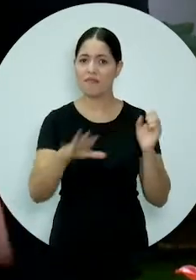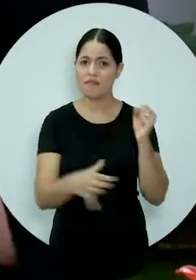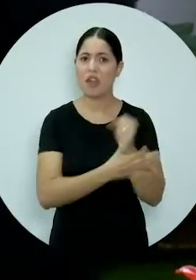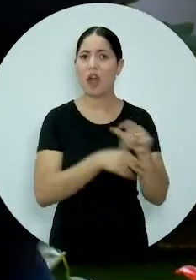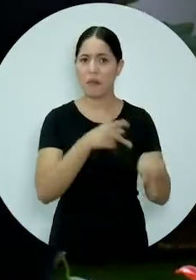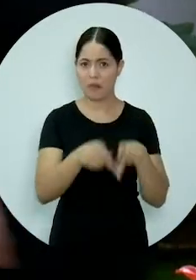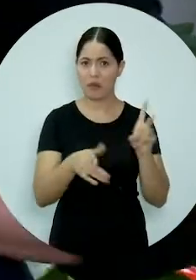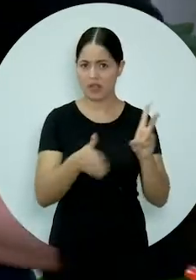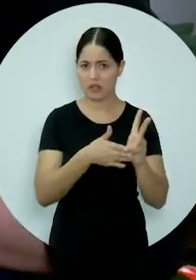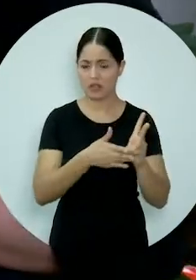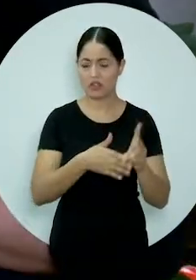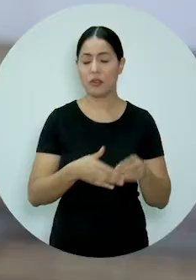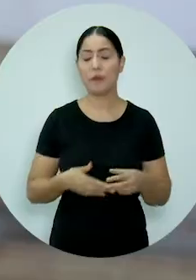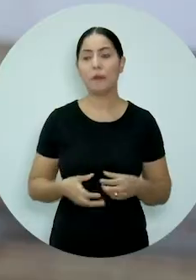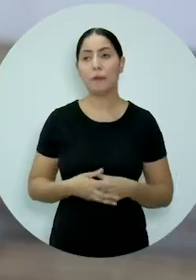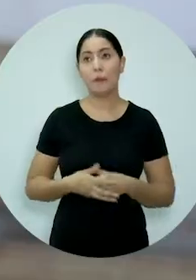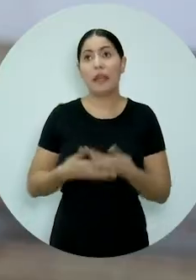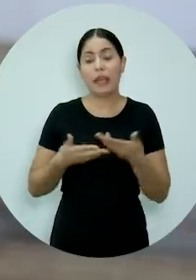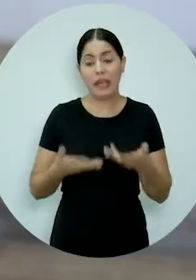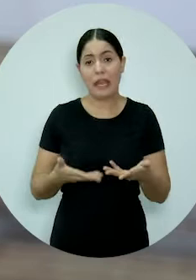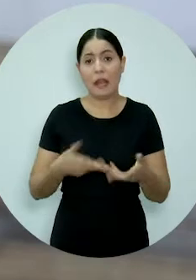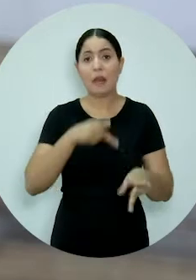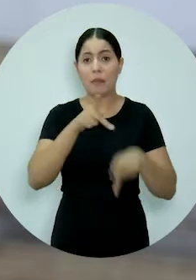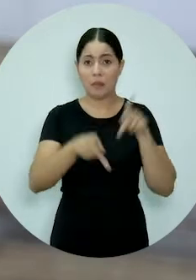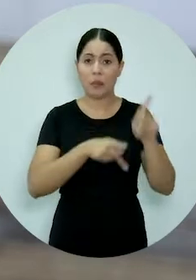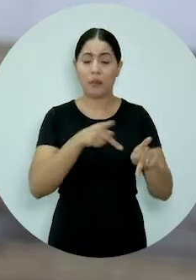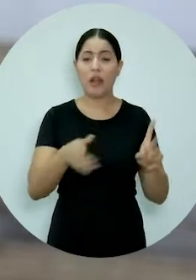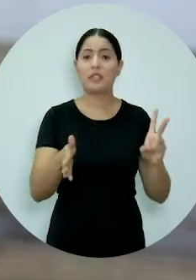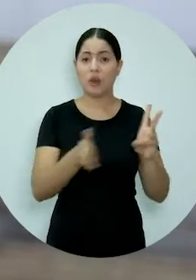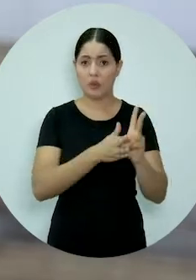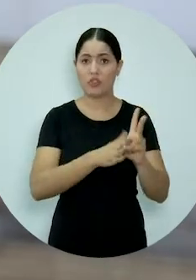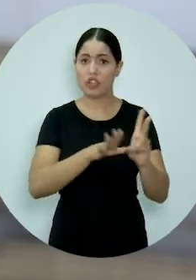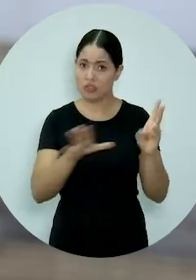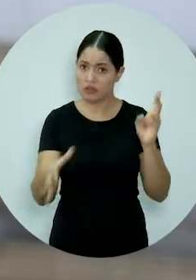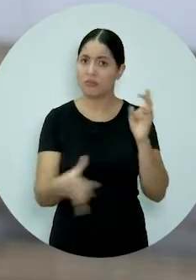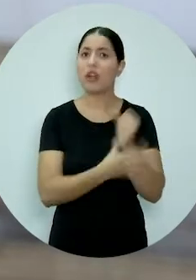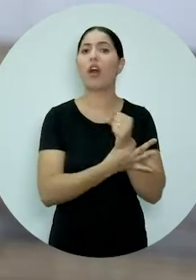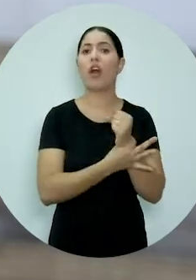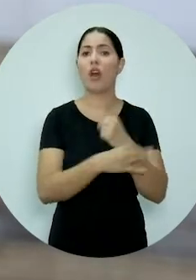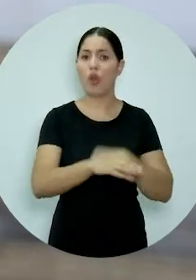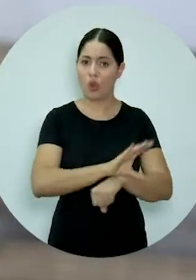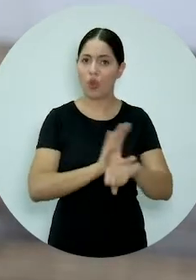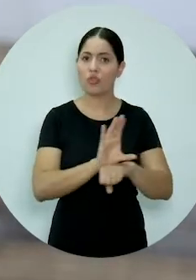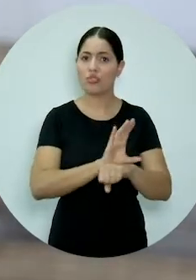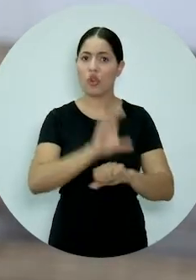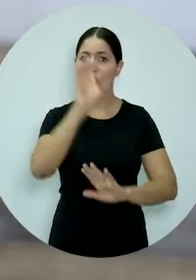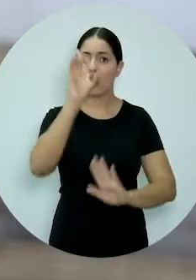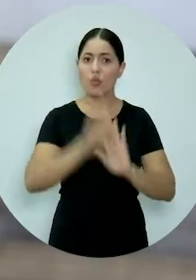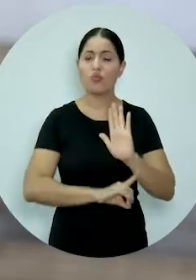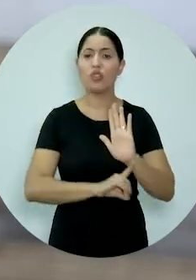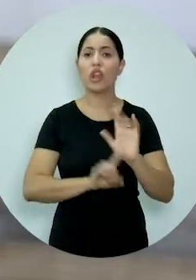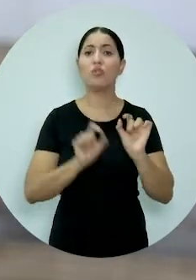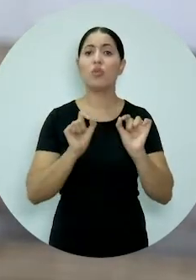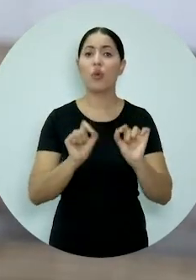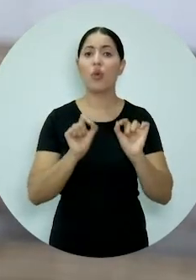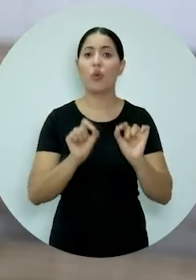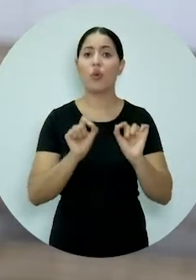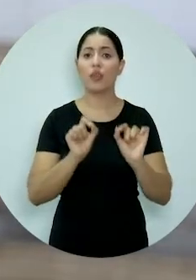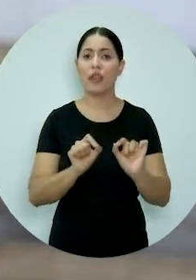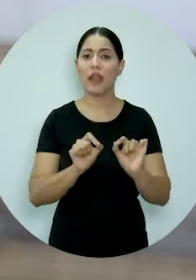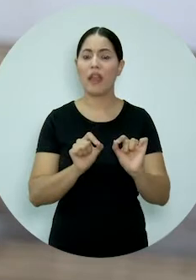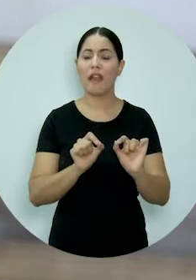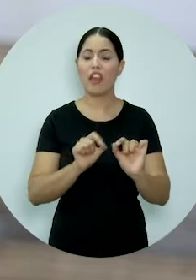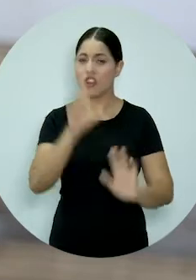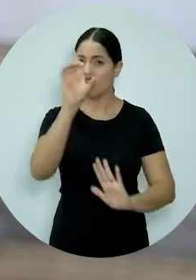é garantido aos povos indígenas? Realmente, aos povos indígenas é assegurado pela Constituição os direitos,